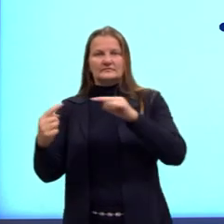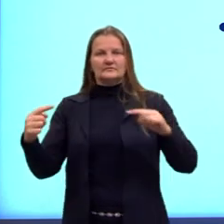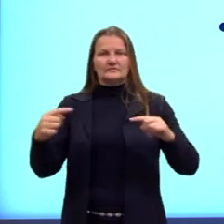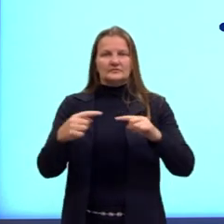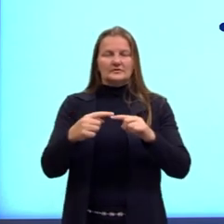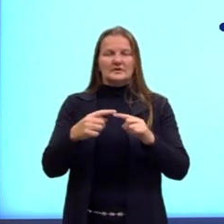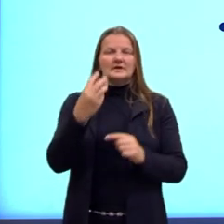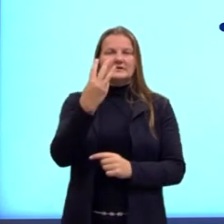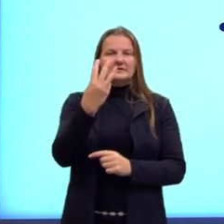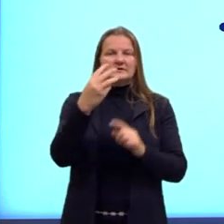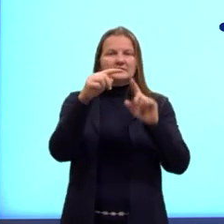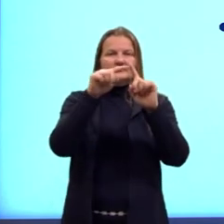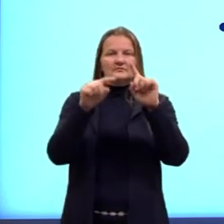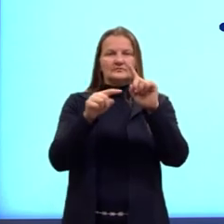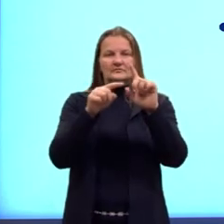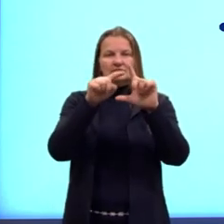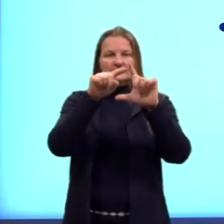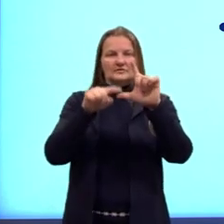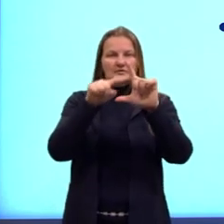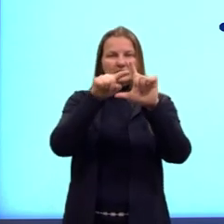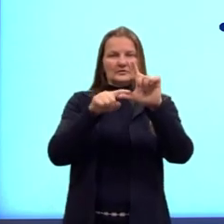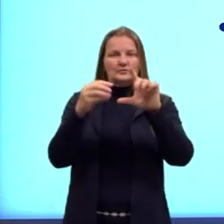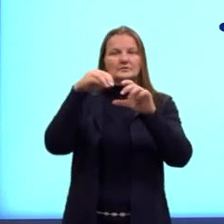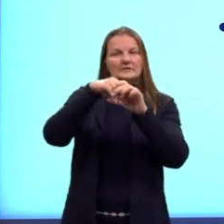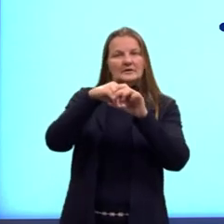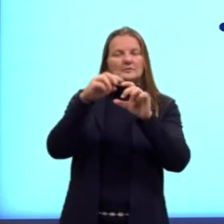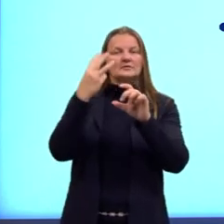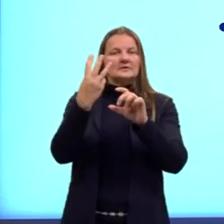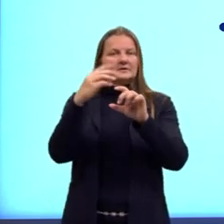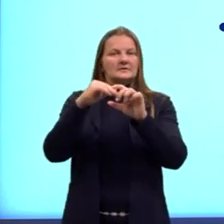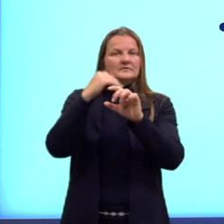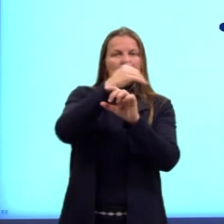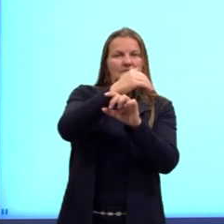três ângulos internos e três ângulos internos